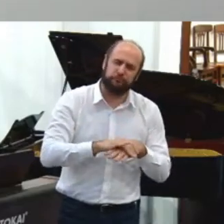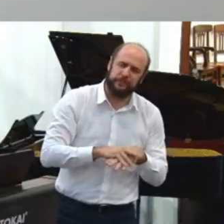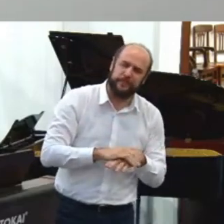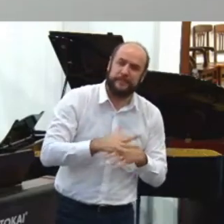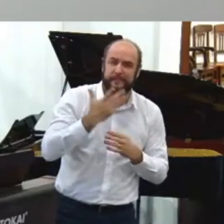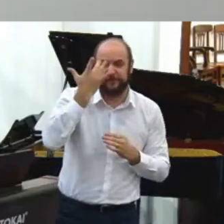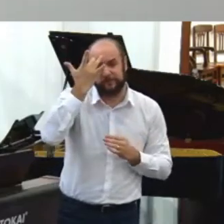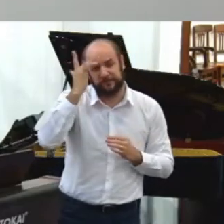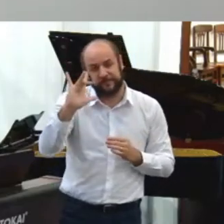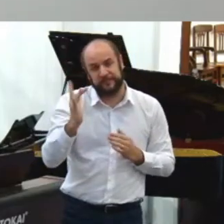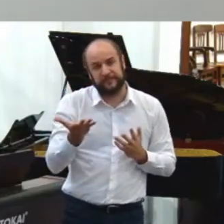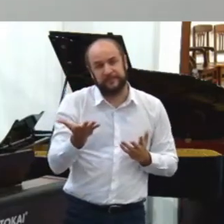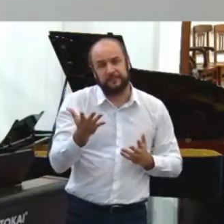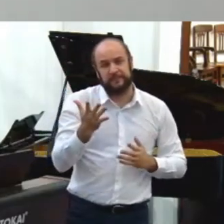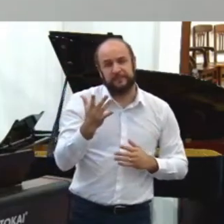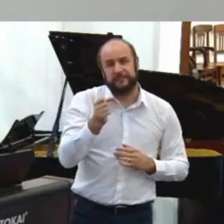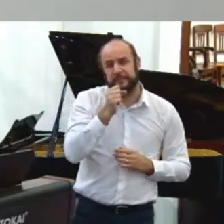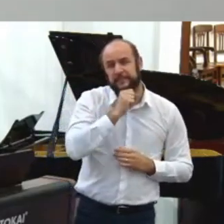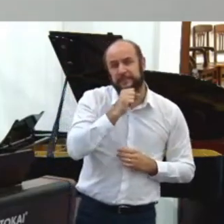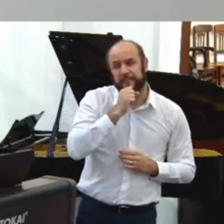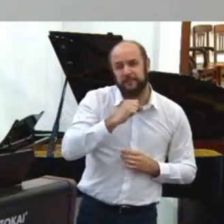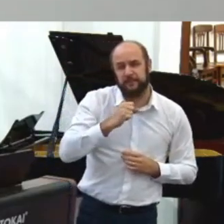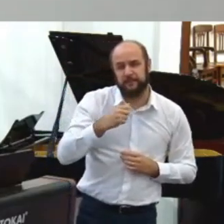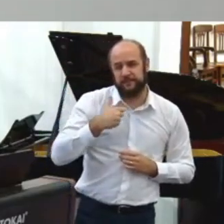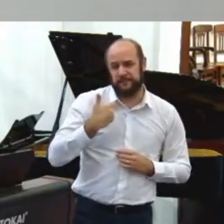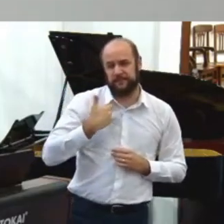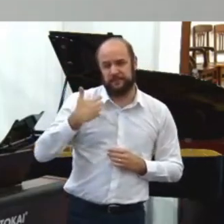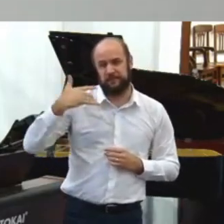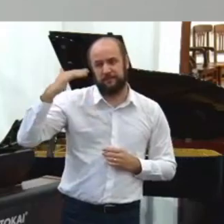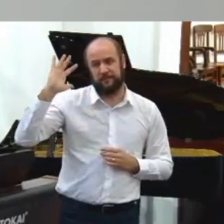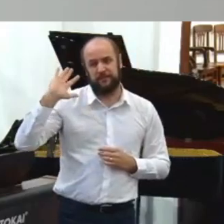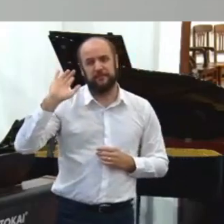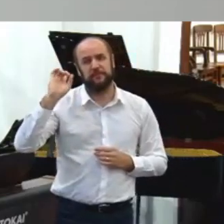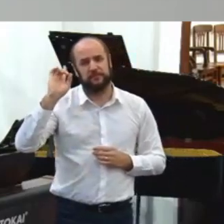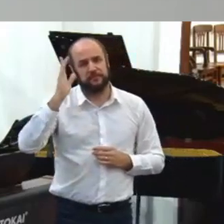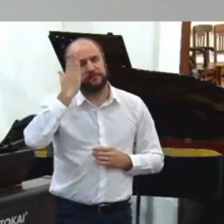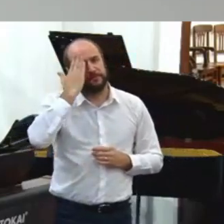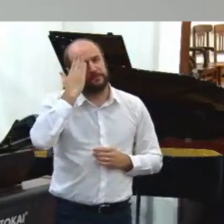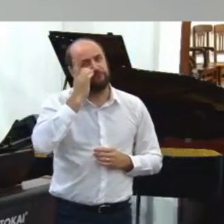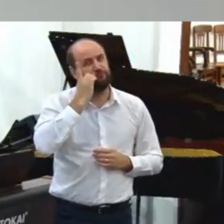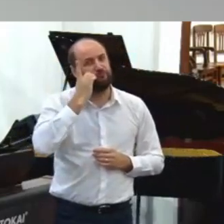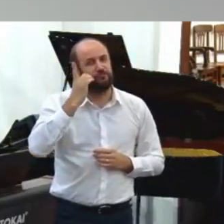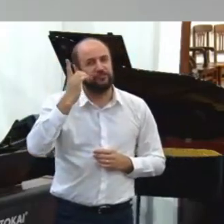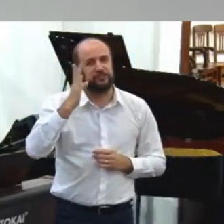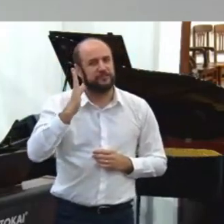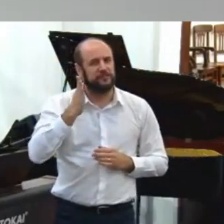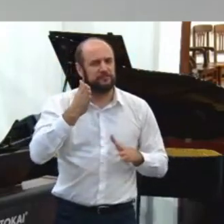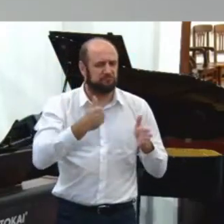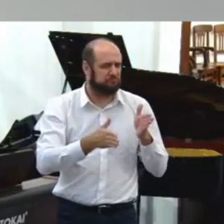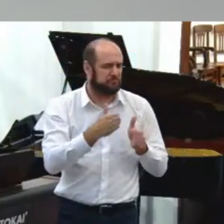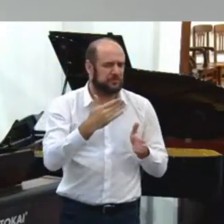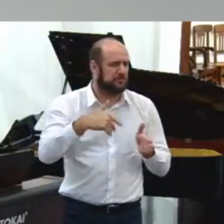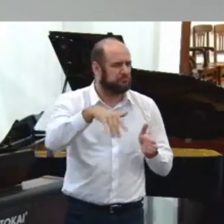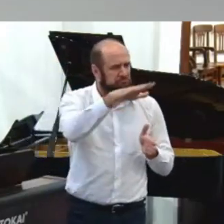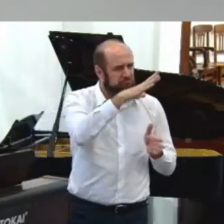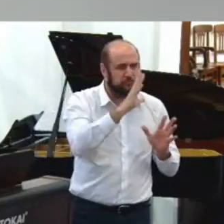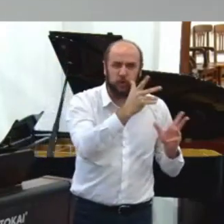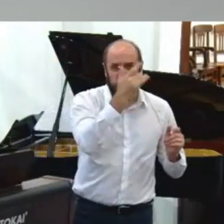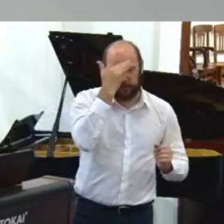por velhice mesmo. Deus tem os seus dias, Deus tem os seus tempos para todos